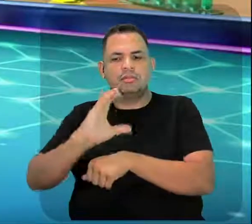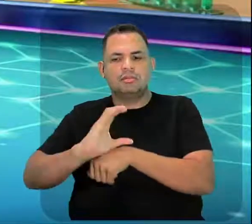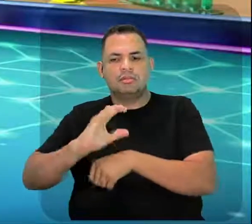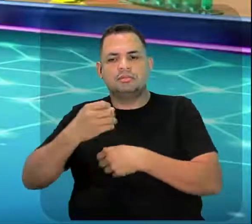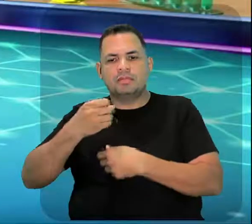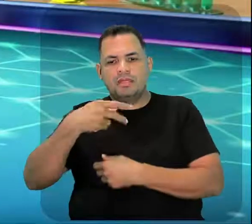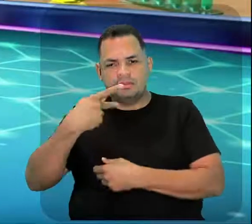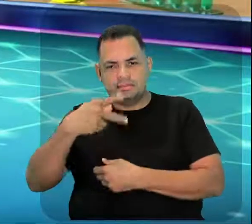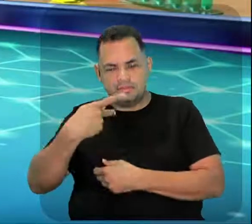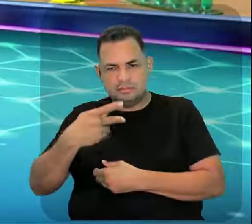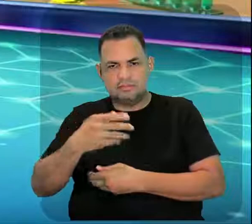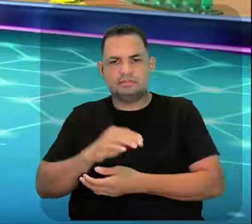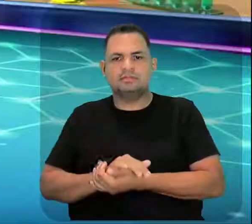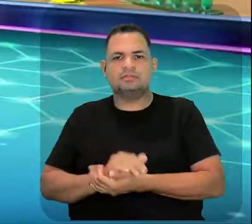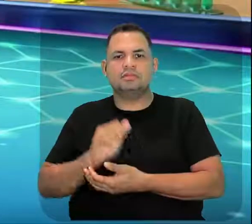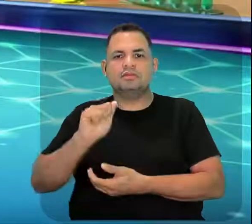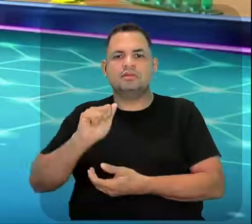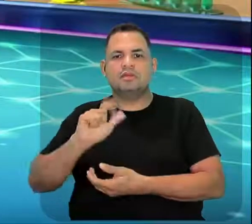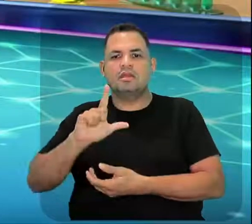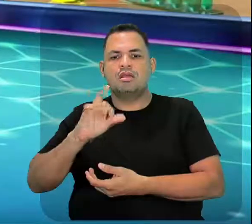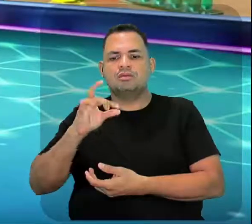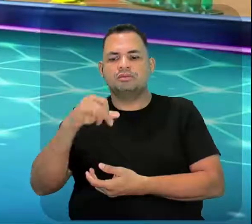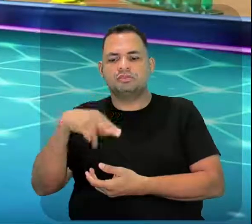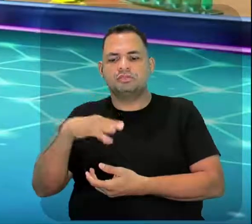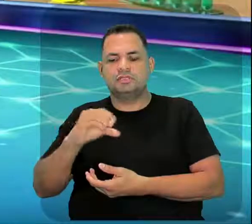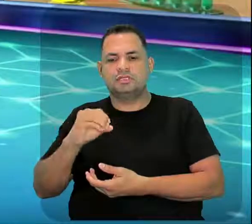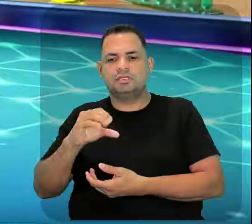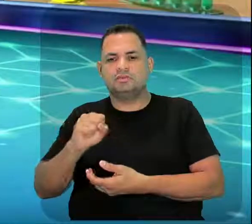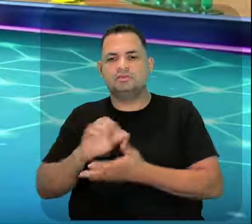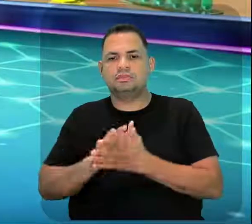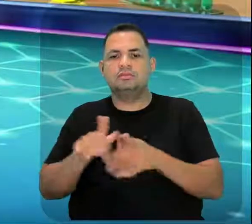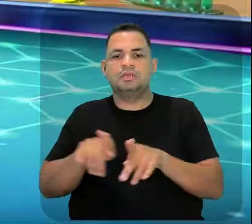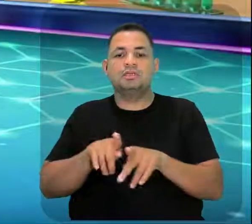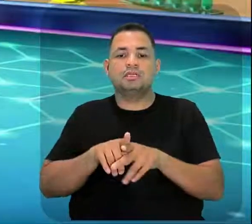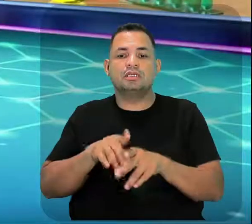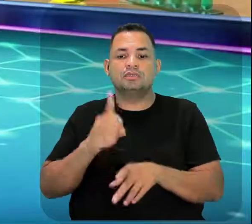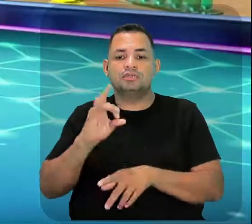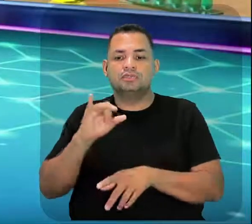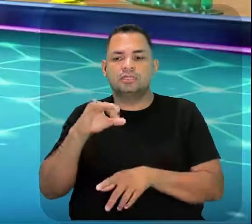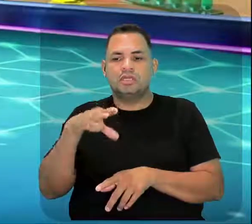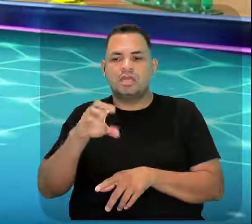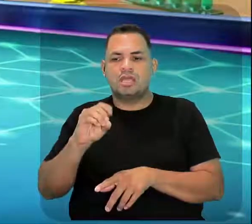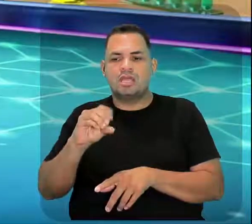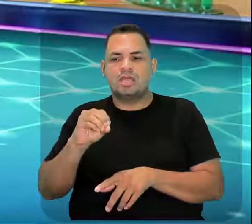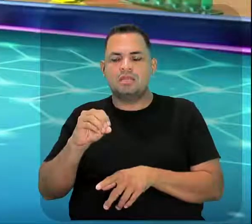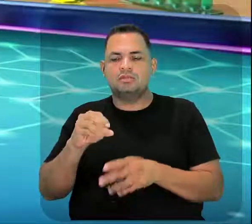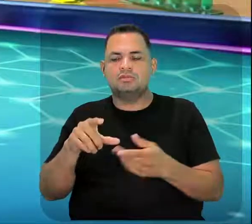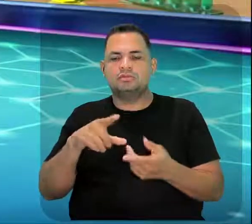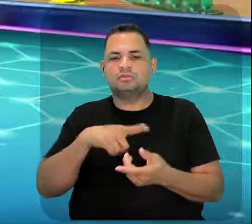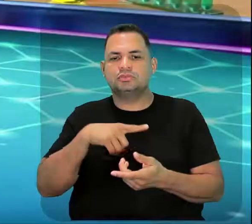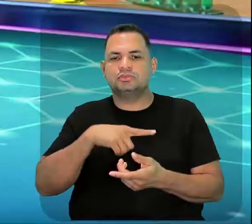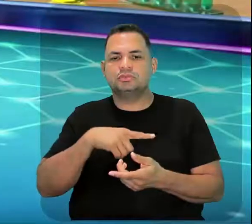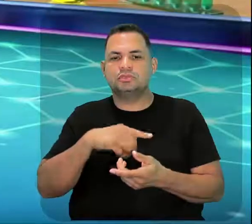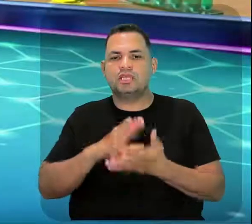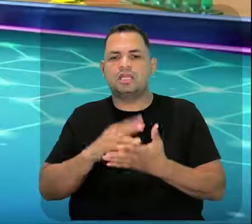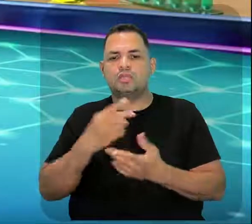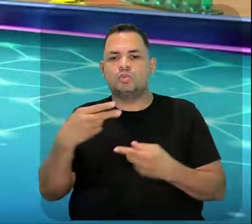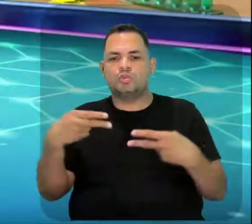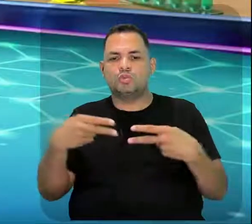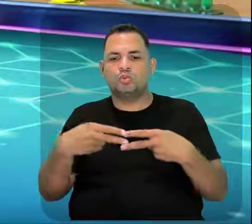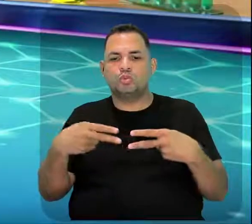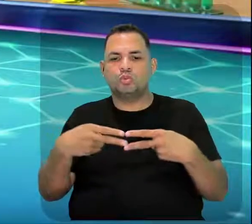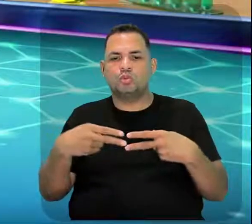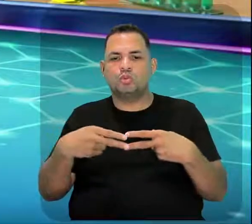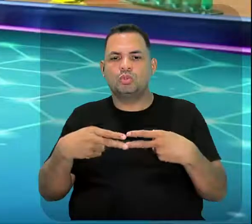Nós temos os alcinos, temos os dienos também, que é quando tem duas ligações